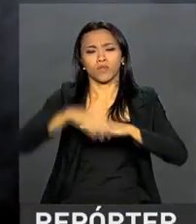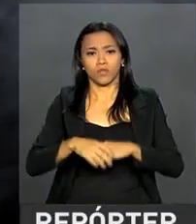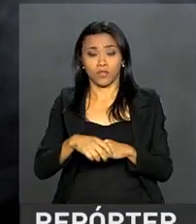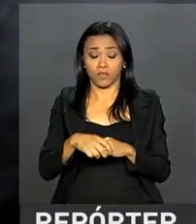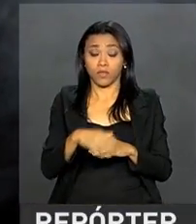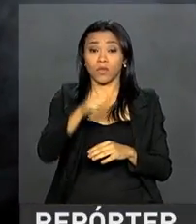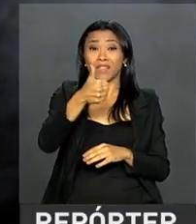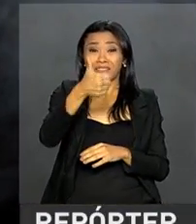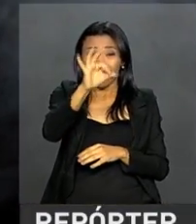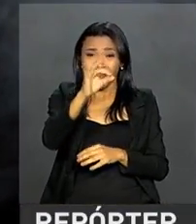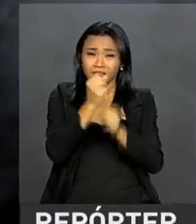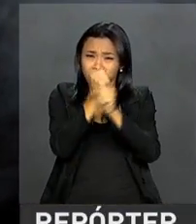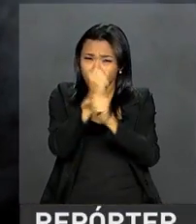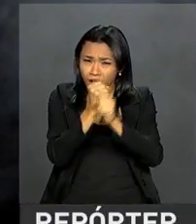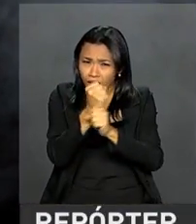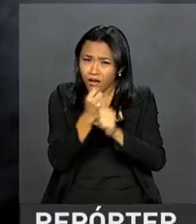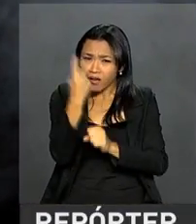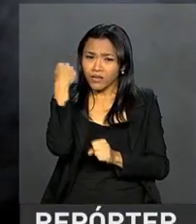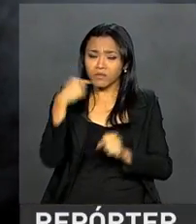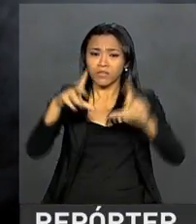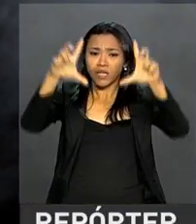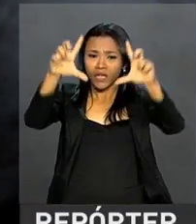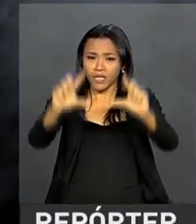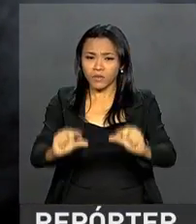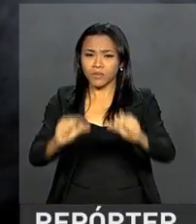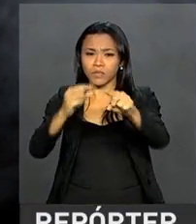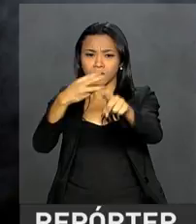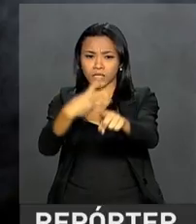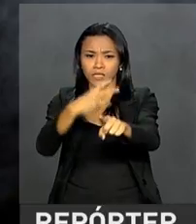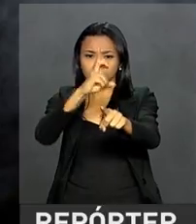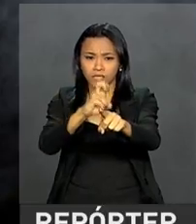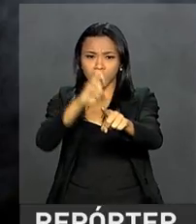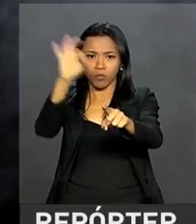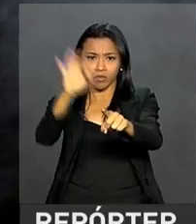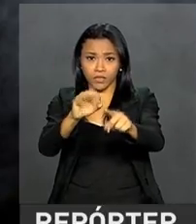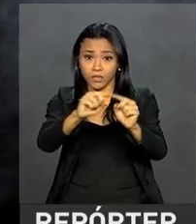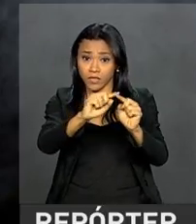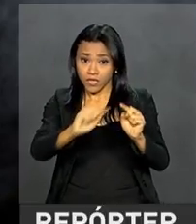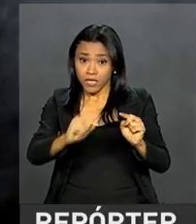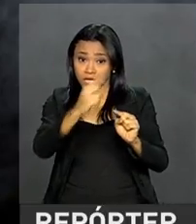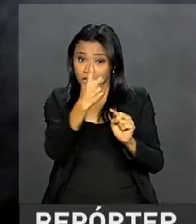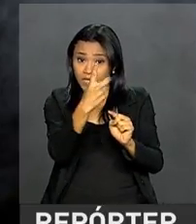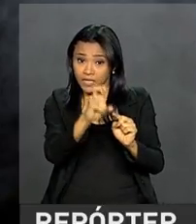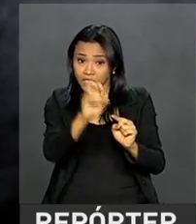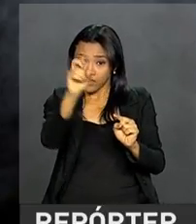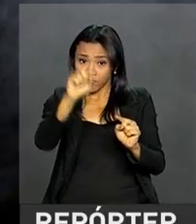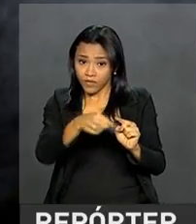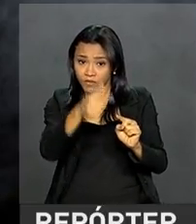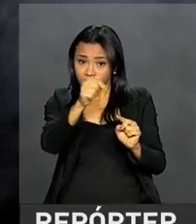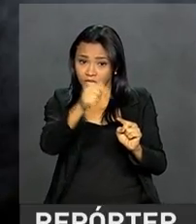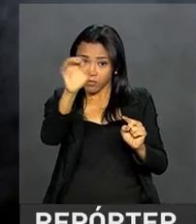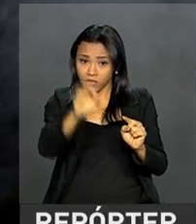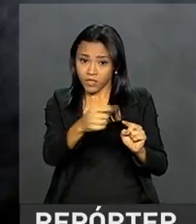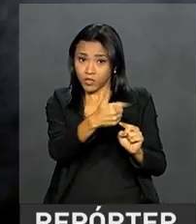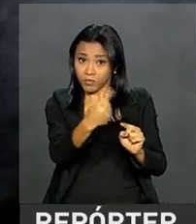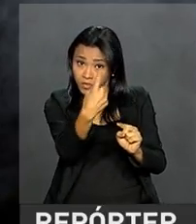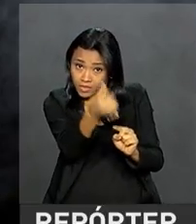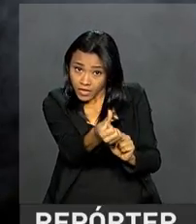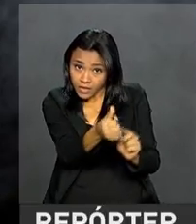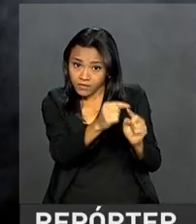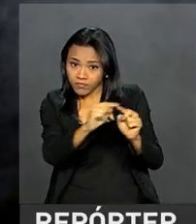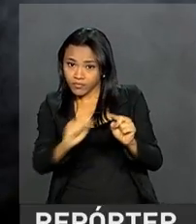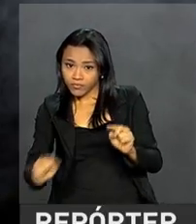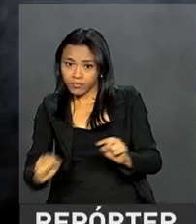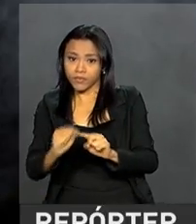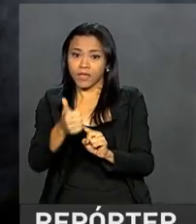o número de fumantes no brasil caiu 35% passou de 15,7 por cento em 2006 para